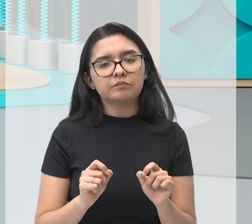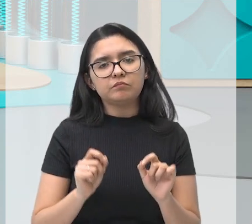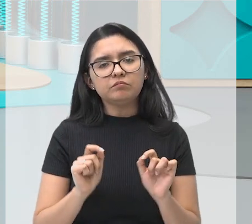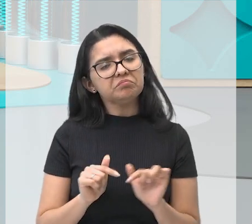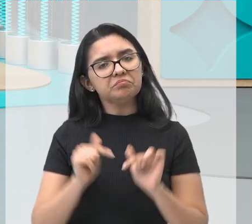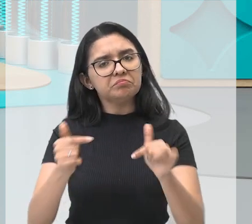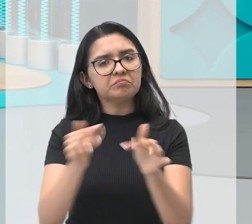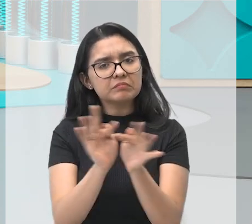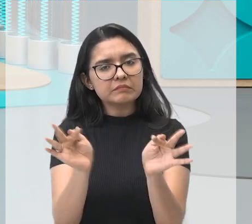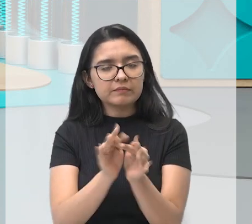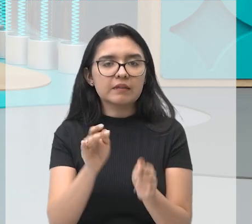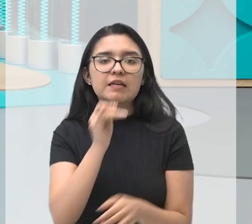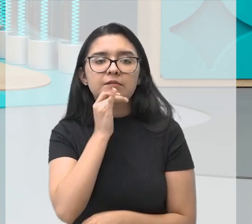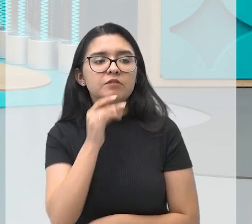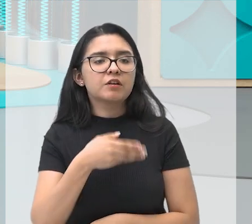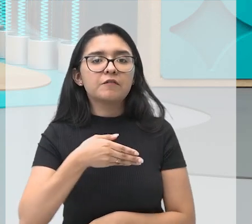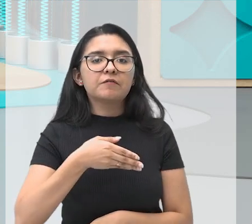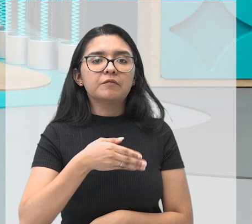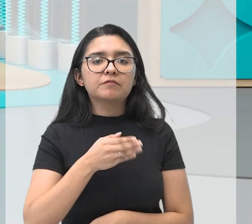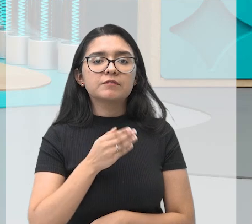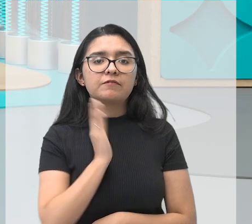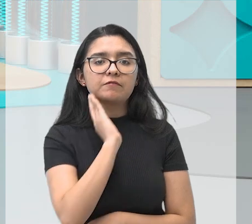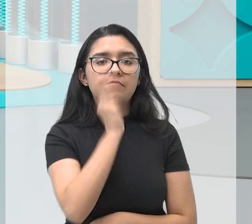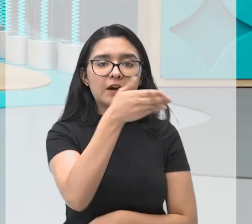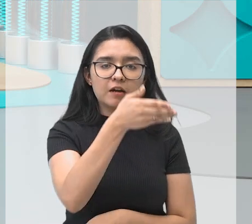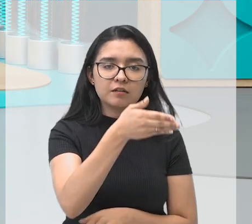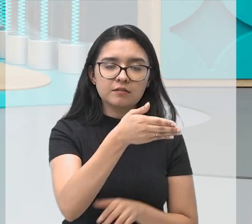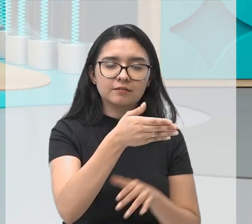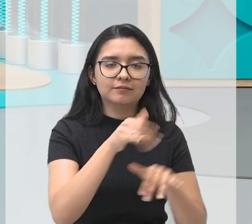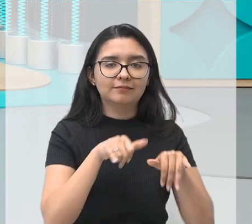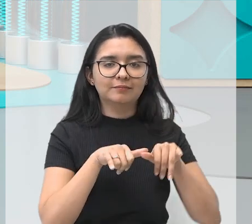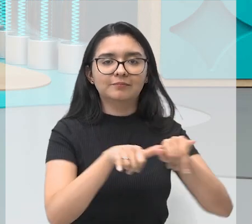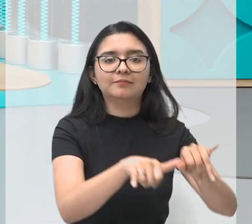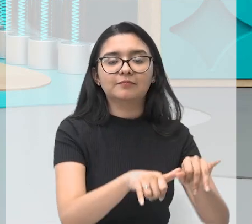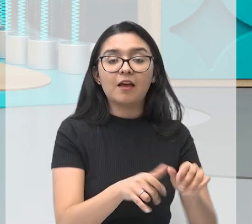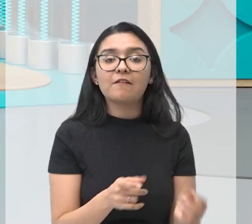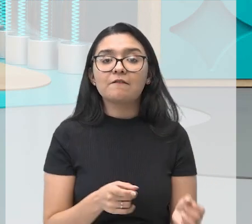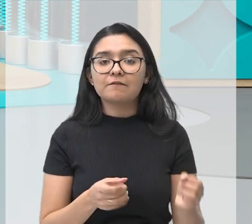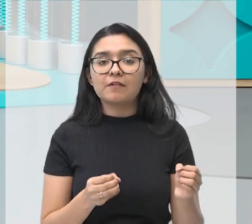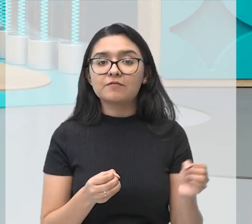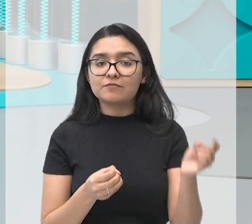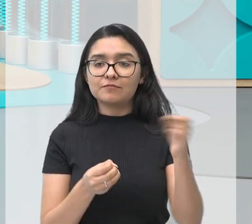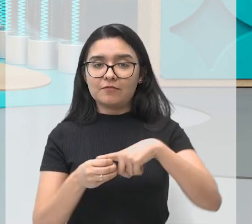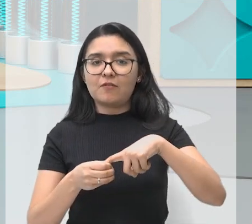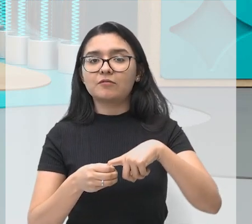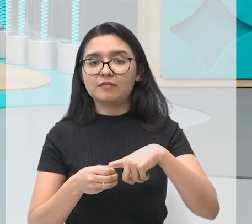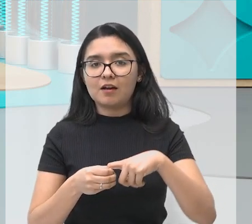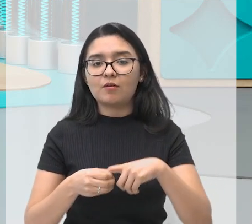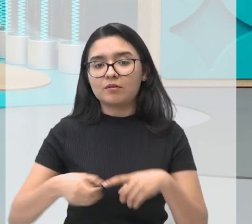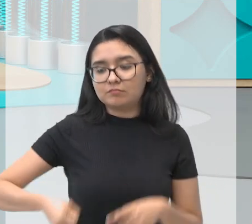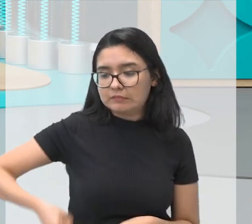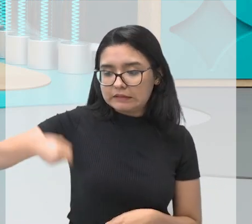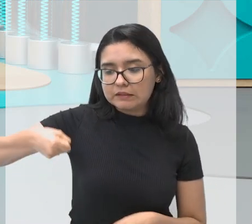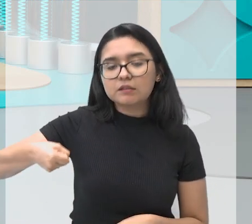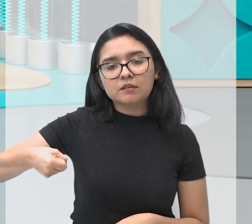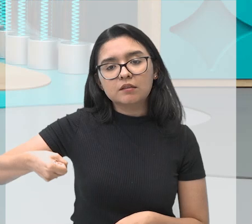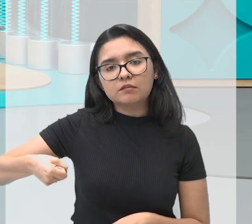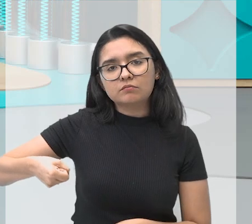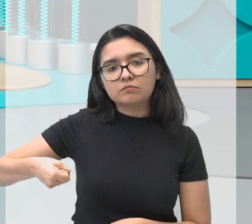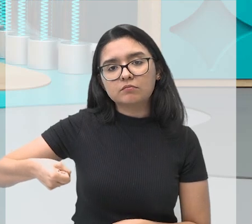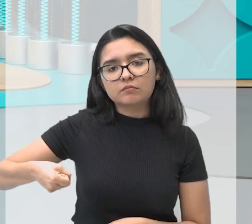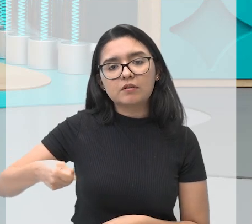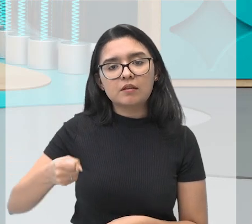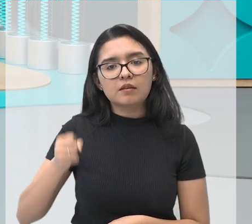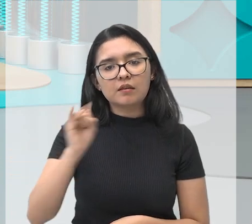por exemplo ir ao mercado, ao supermercado e voltar carregando ali as sacolas, né? Aqui na imagem a gente tem uma sacola